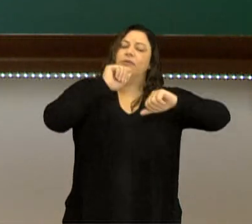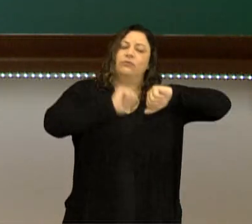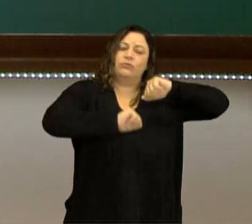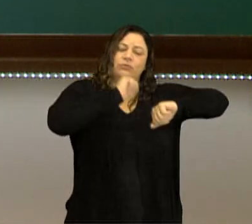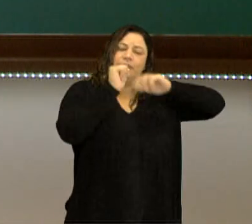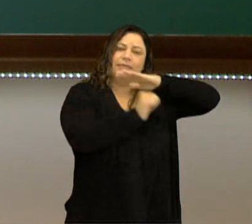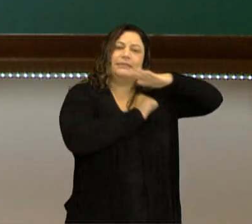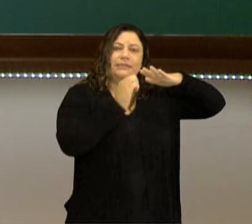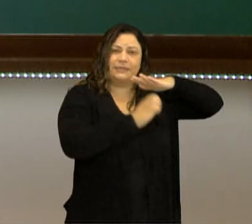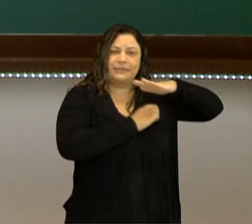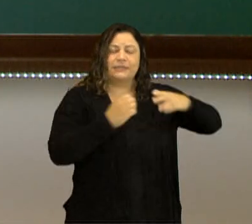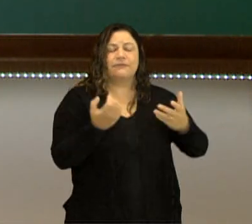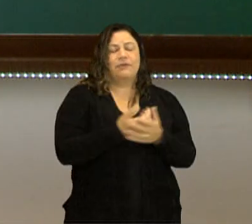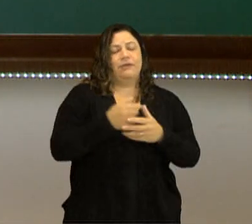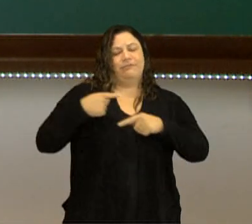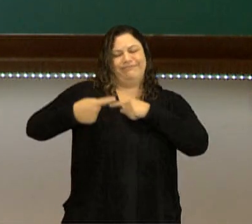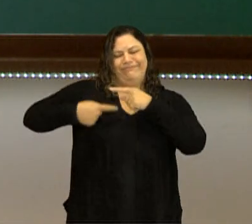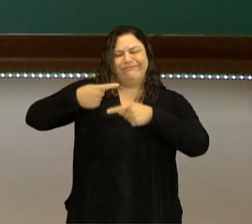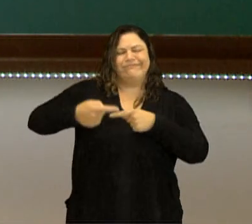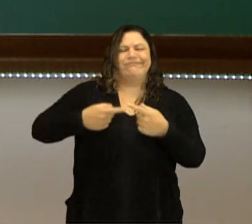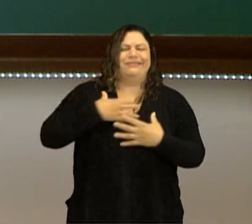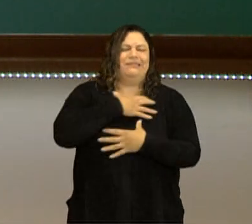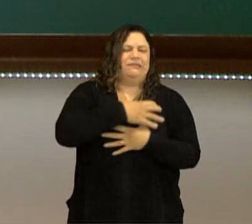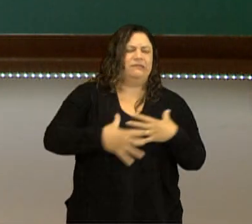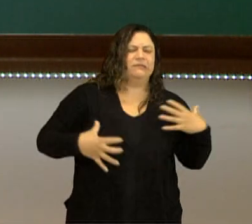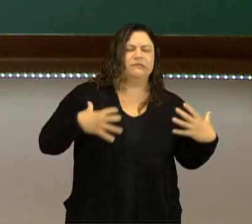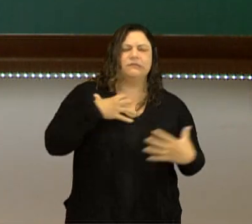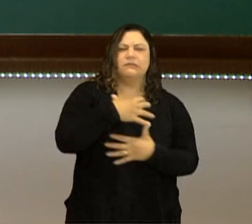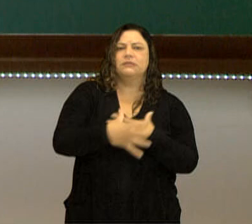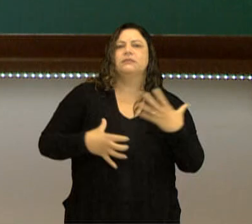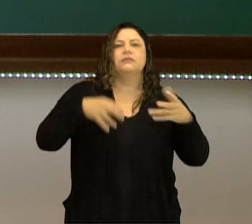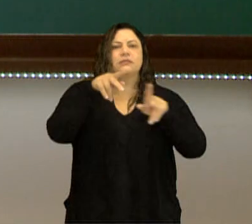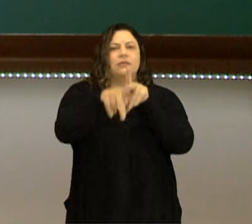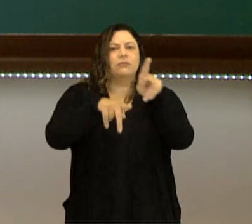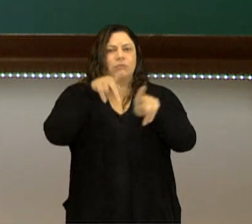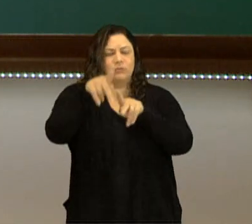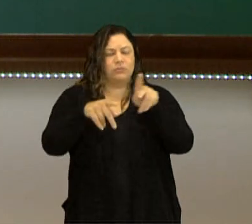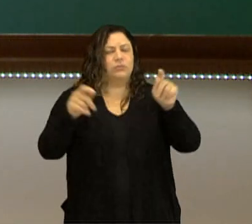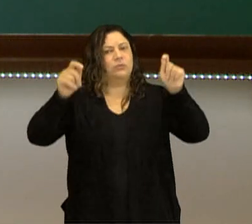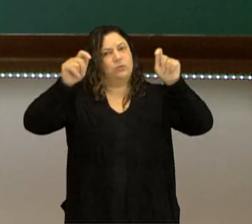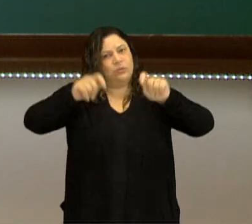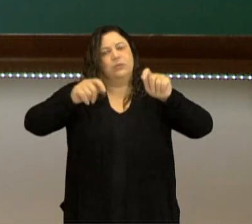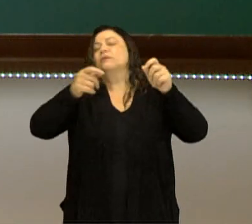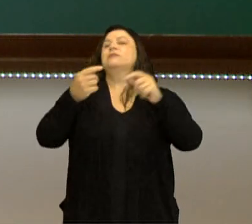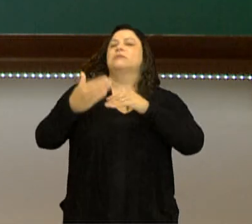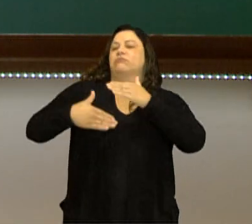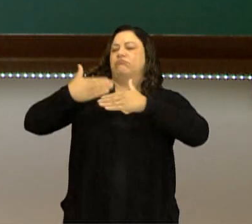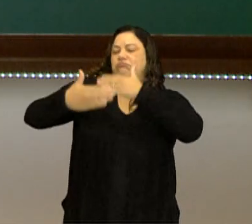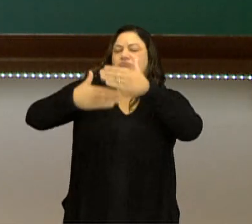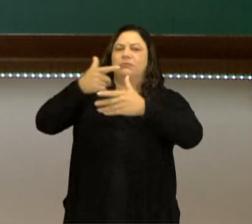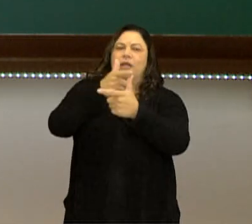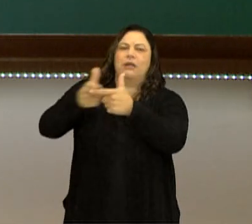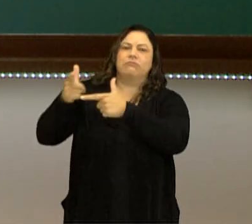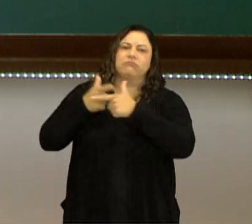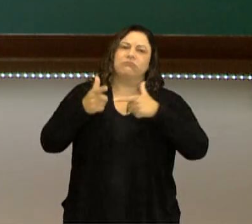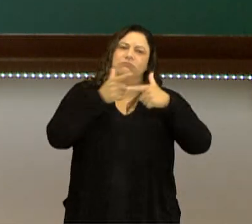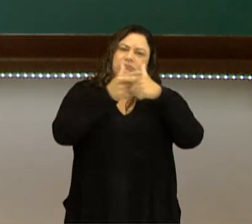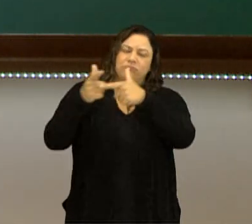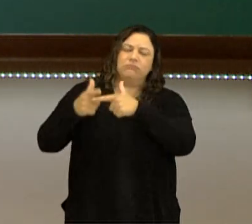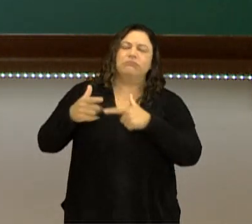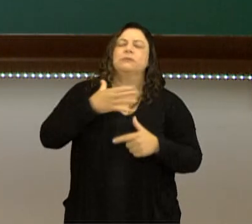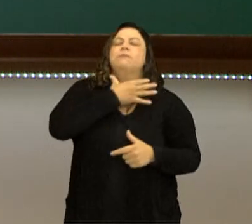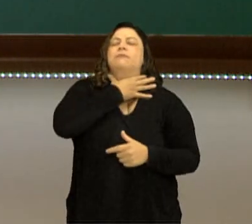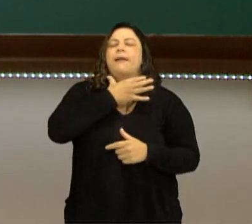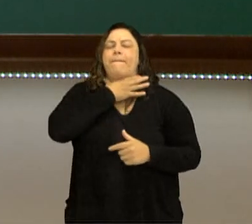fábricas. Isso tudo vai gerar uma grande insatisfação da população, que vai acabar gerando esses protestos e essas